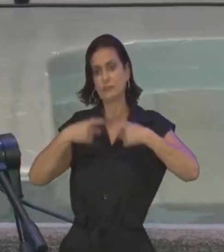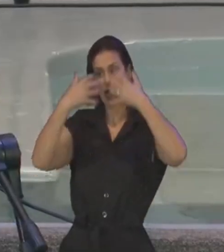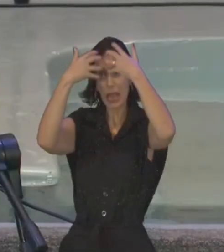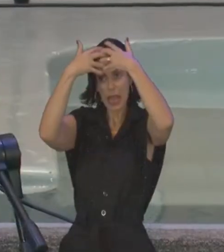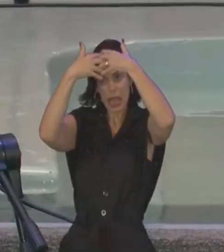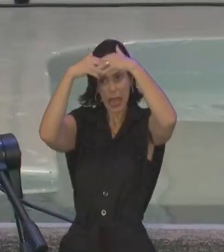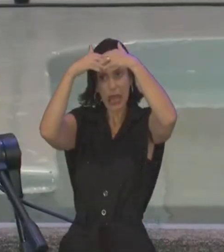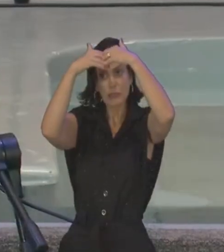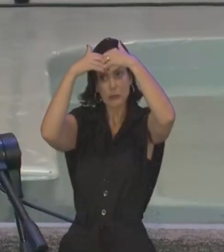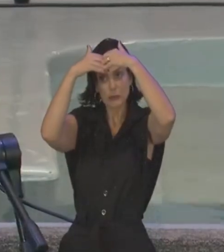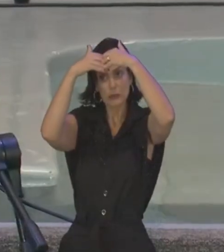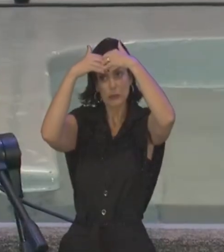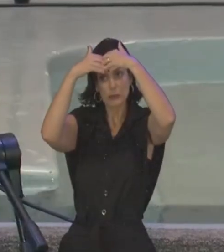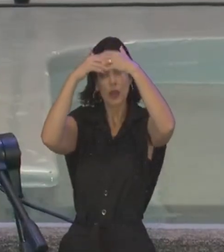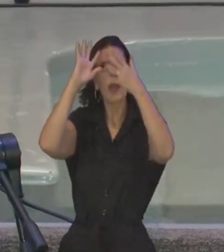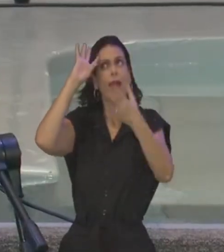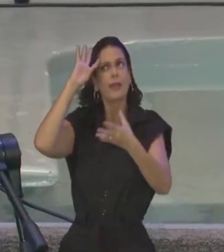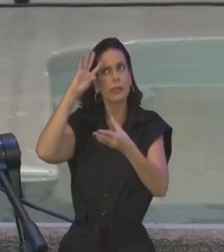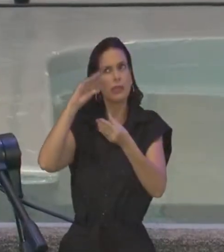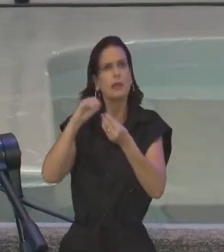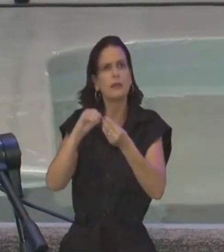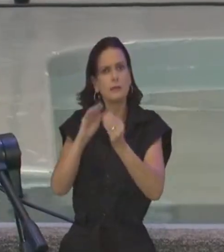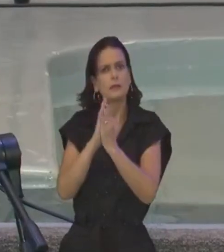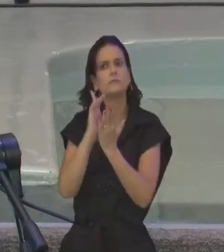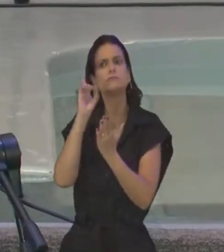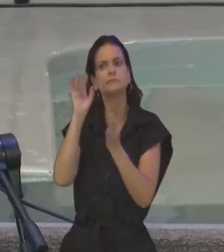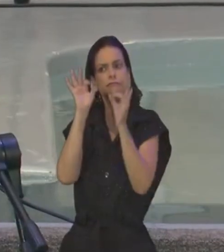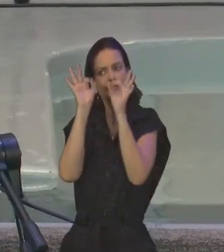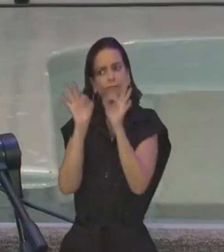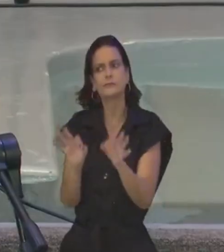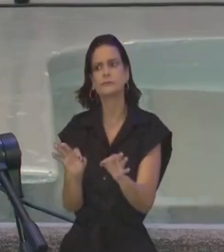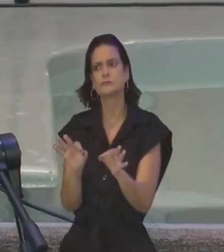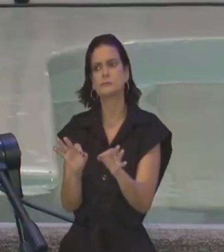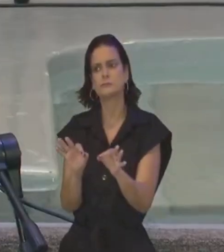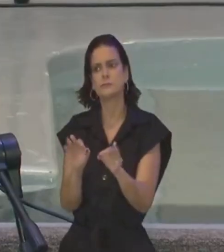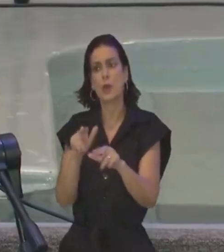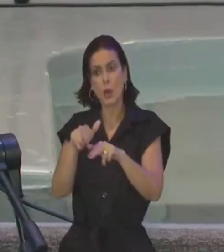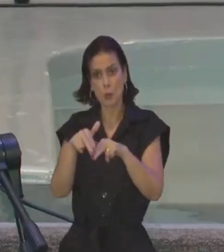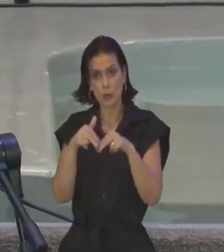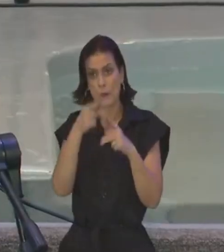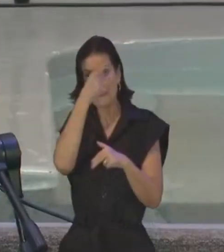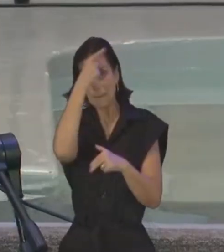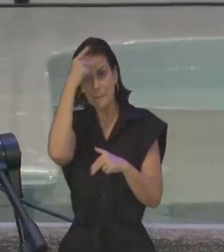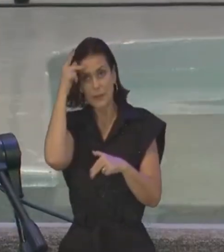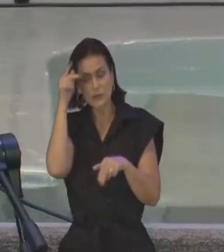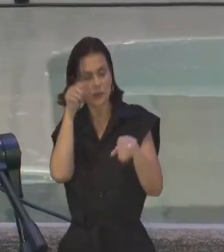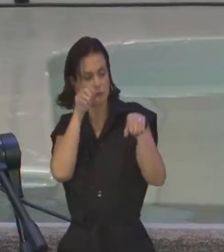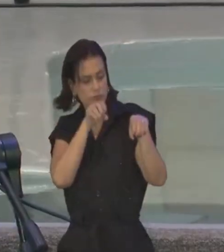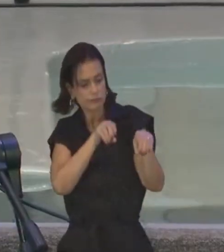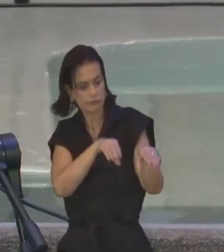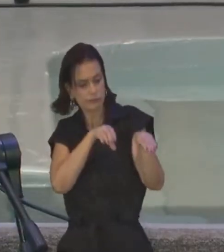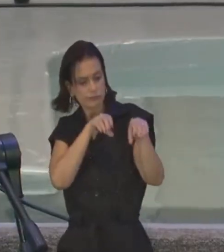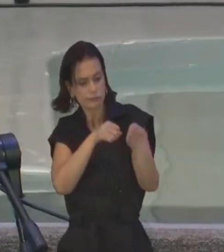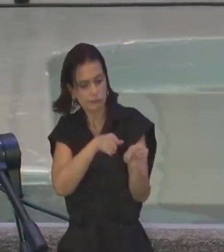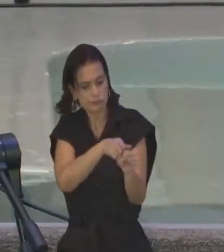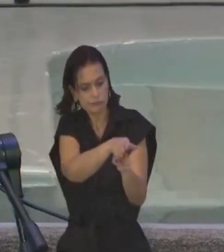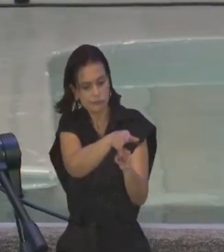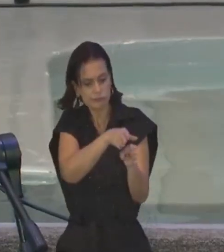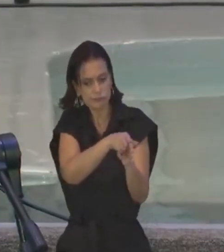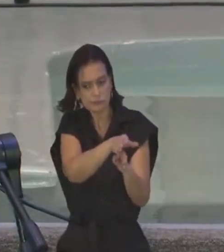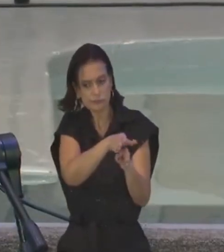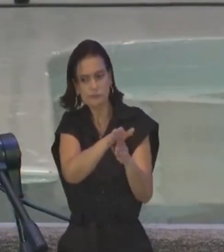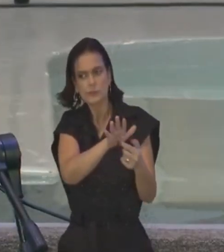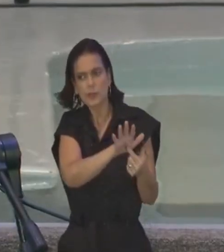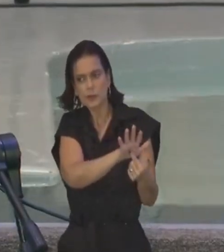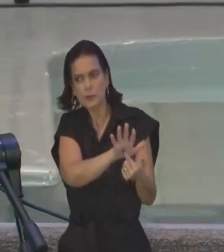racional, que nos faz entender a palavra de Deus, e por isso nós temos orientação, pessoas que vão nos ensinar, para nos